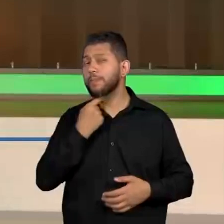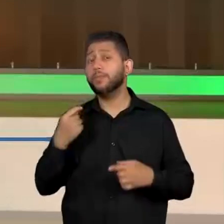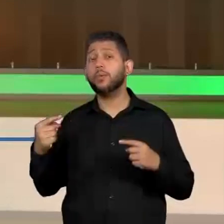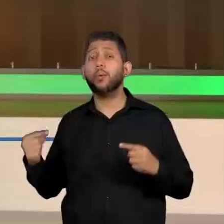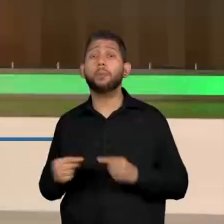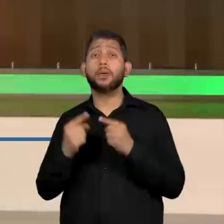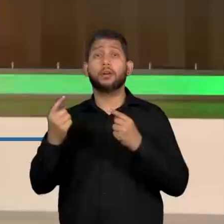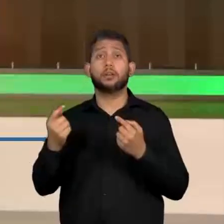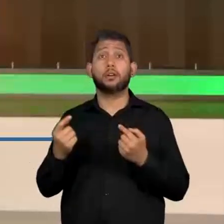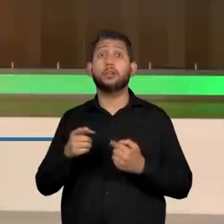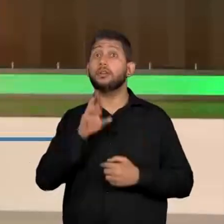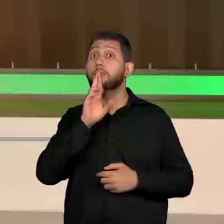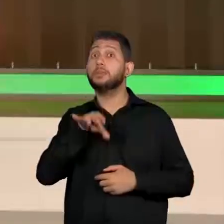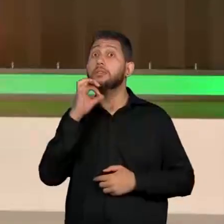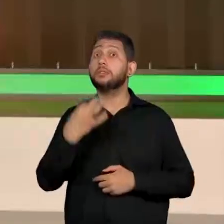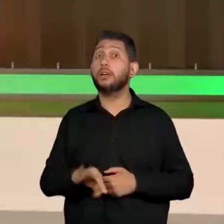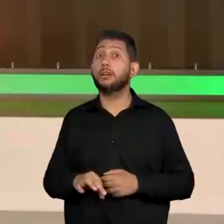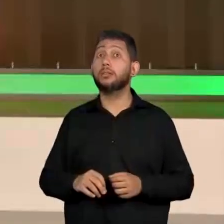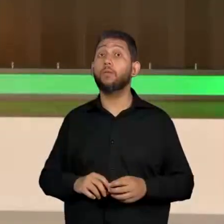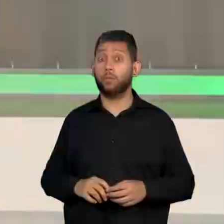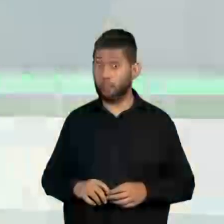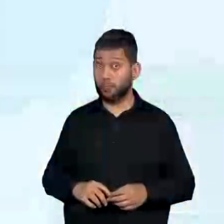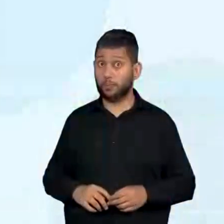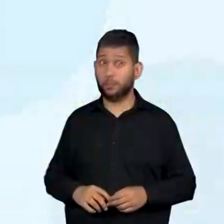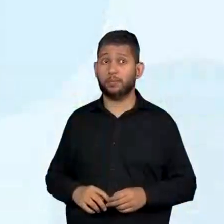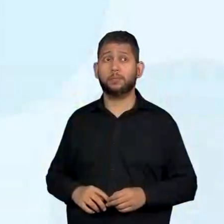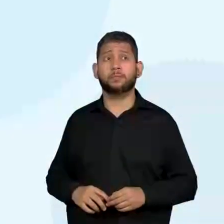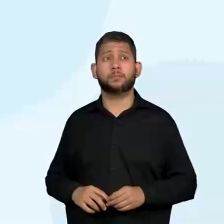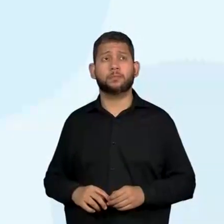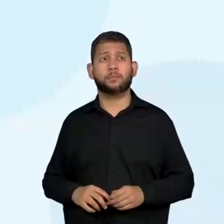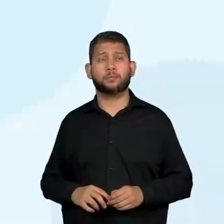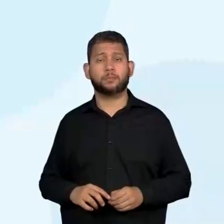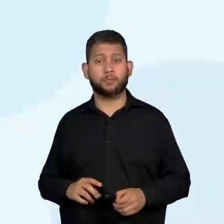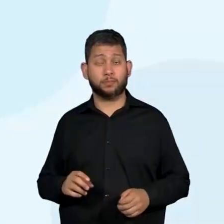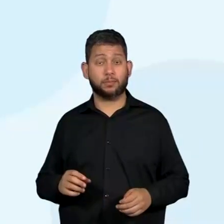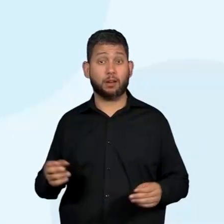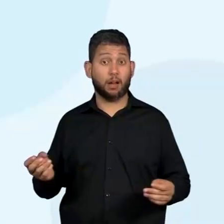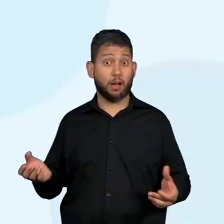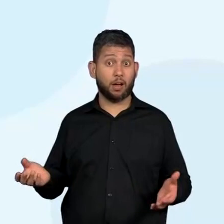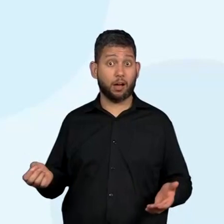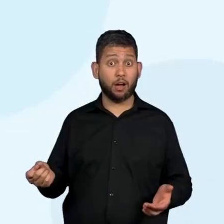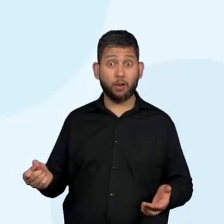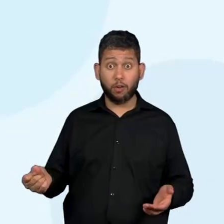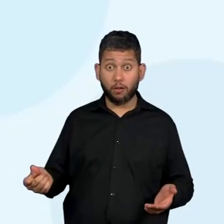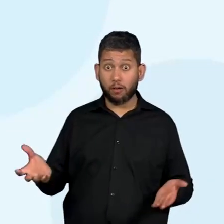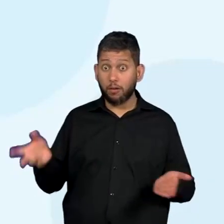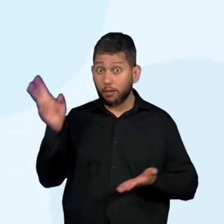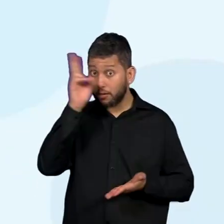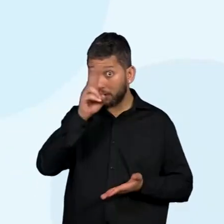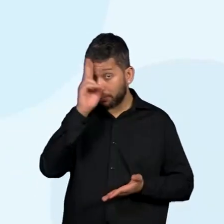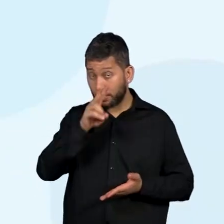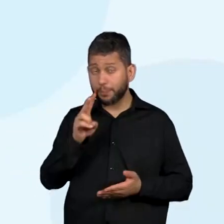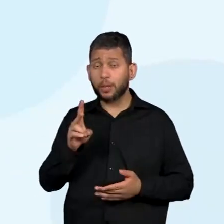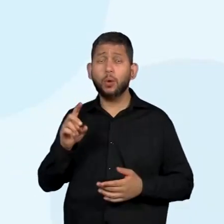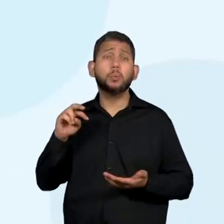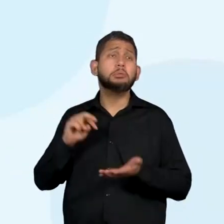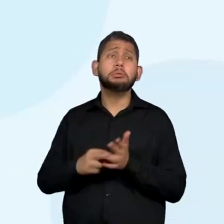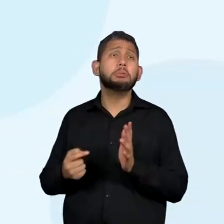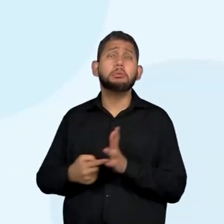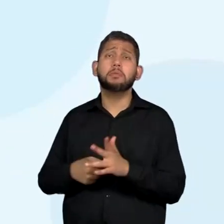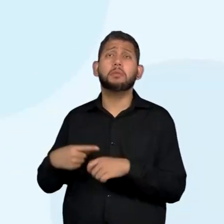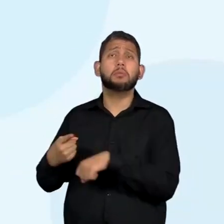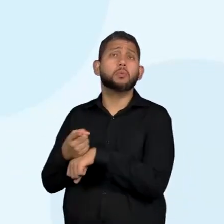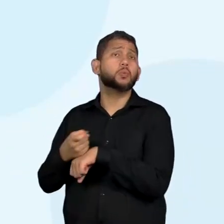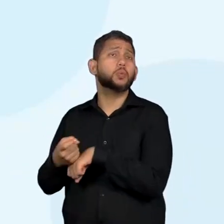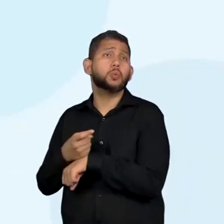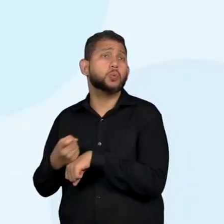quem conseguiu acertar, né? Vamos lá? Para relembrar, primeiro nós vamos falar das classes gramaticais. Eu preciso